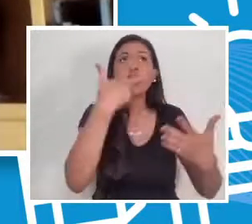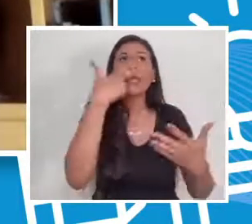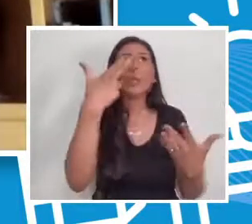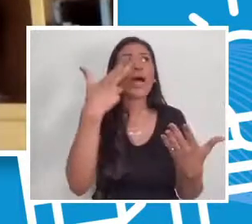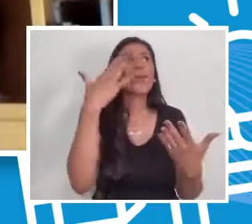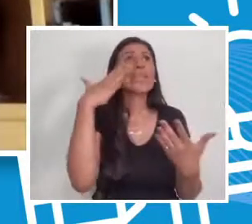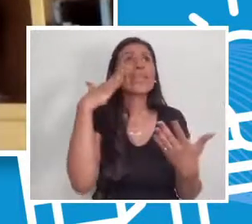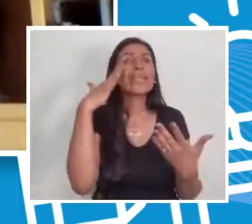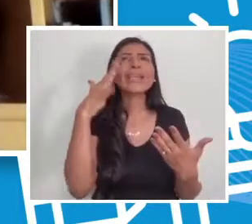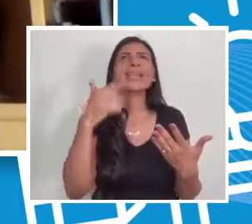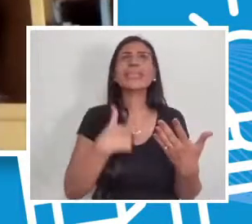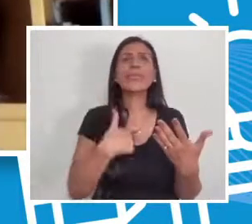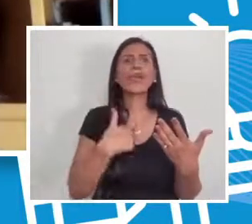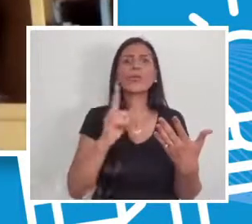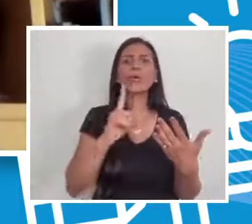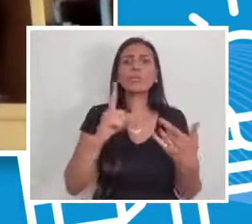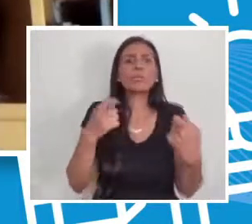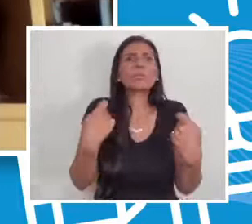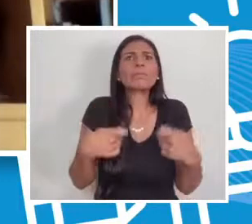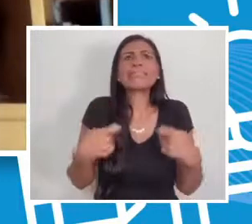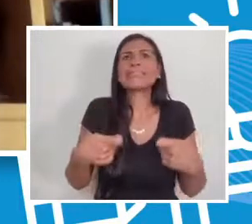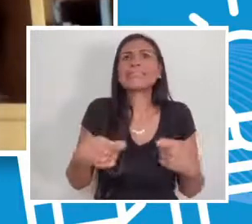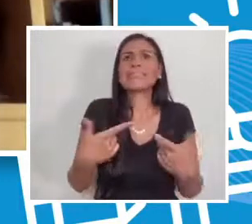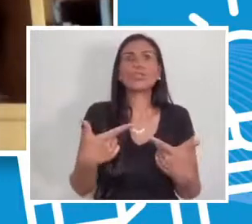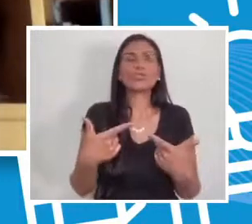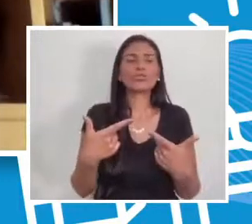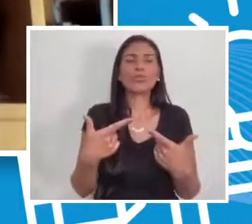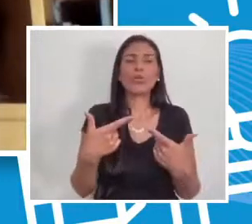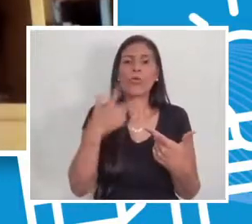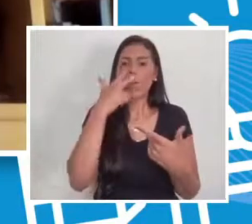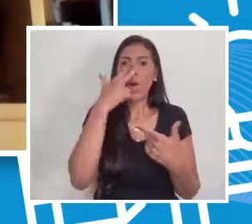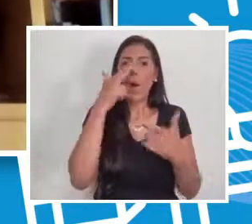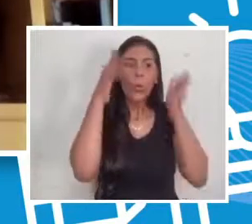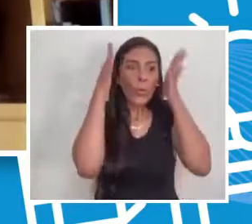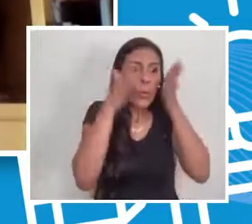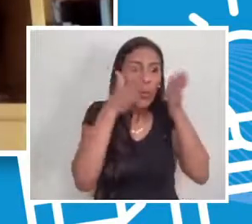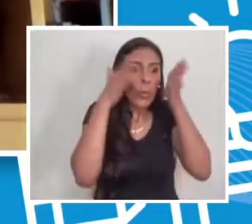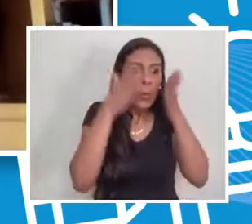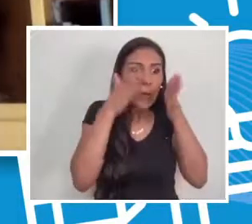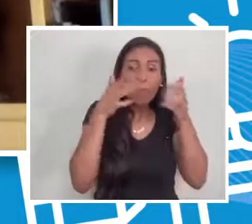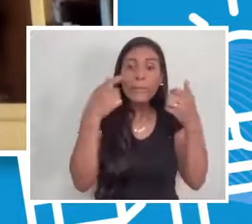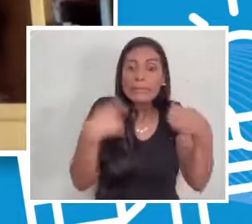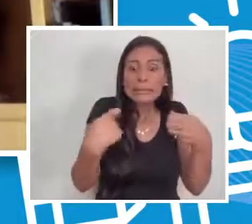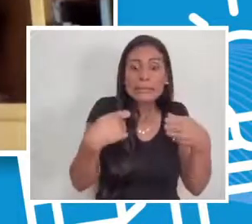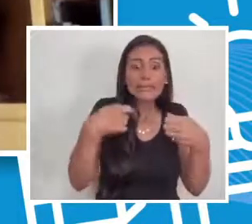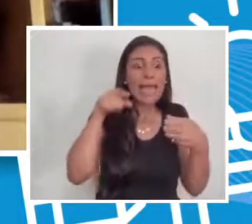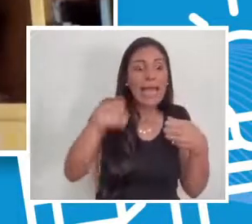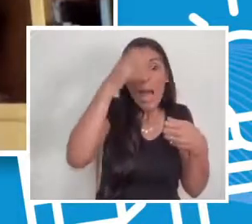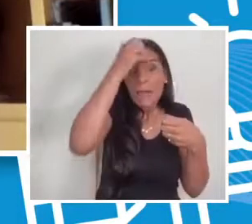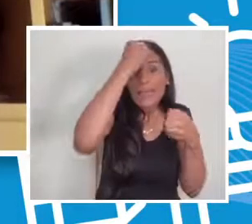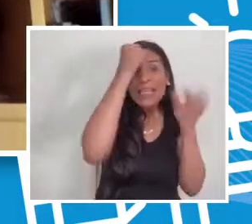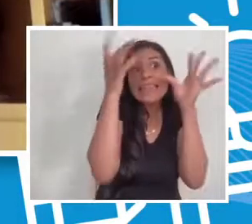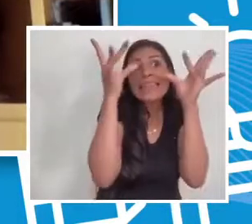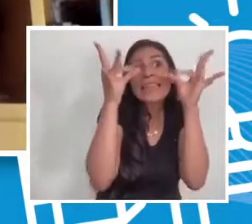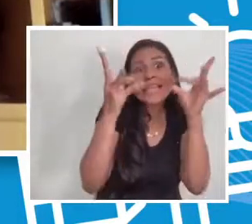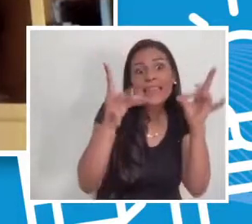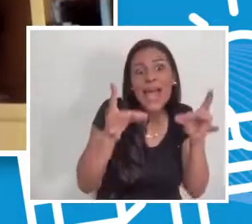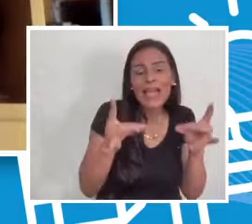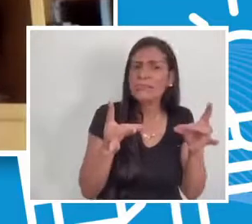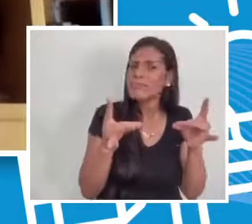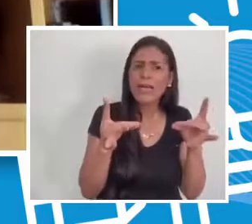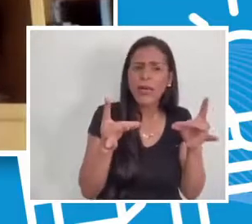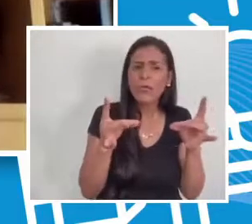ficar tão apegado a dizer precisa aprender o detalhe do detalhe do detalhe, mas de dizer ele precisa estar na